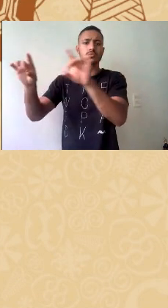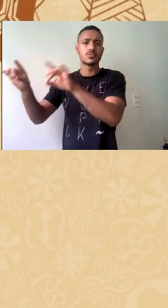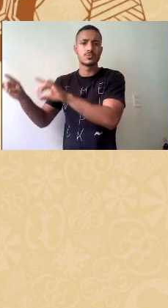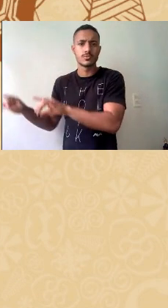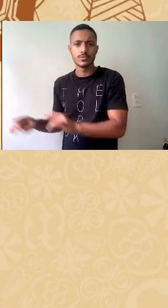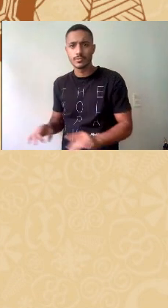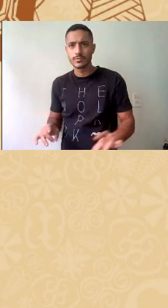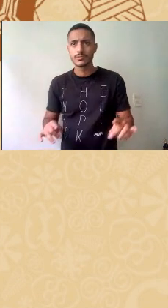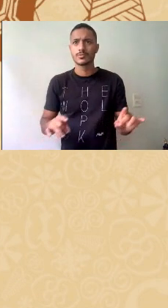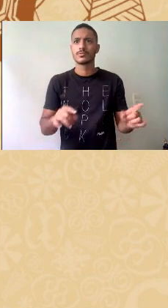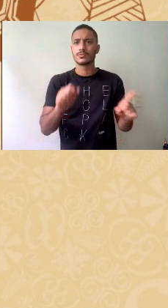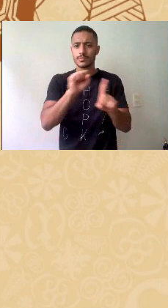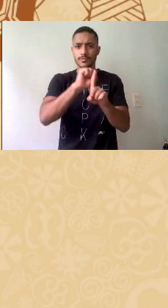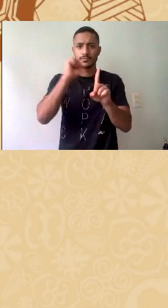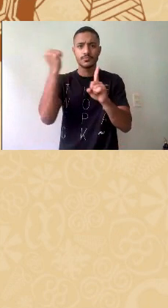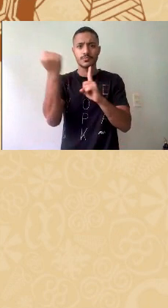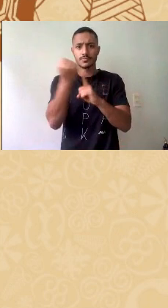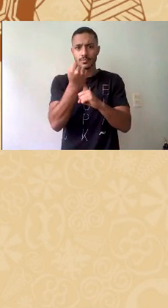Mari.